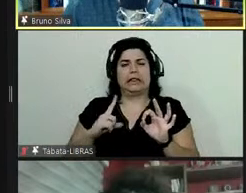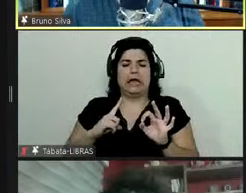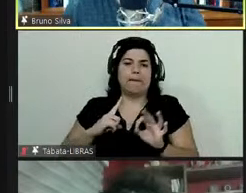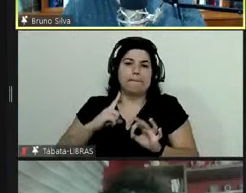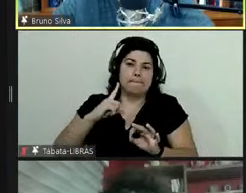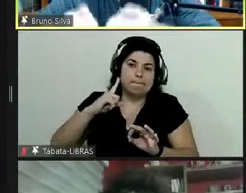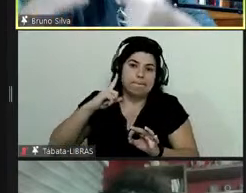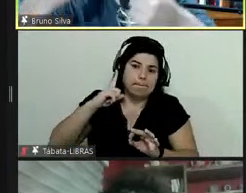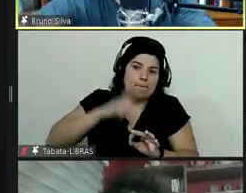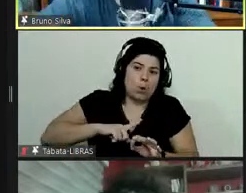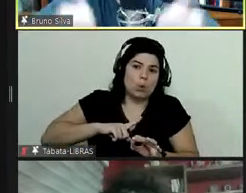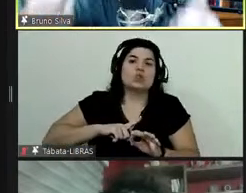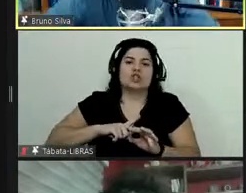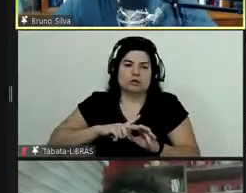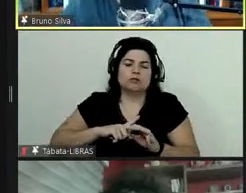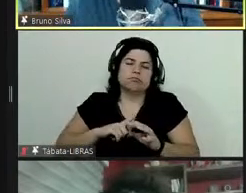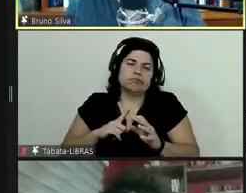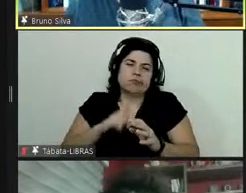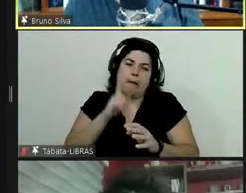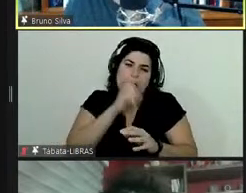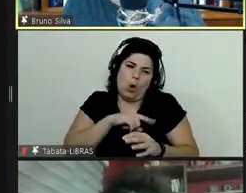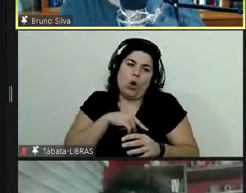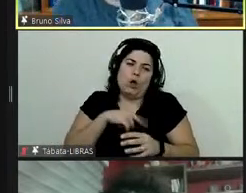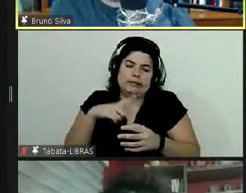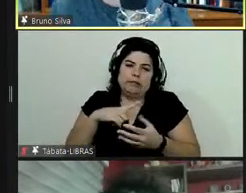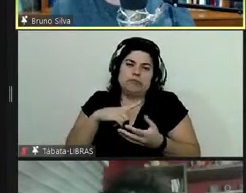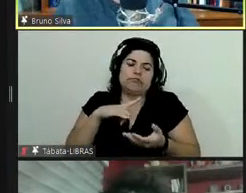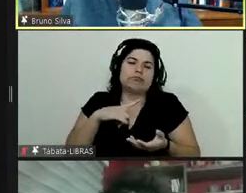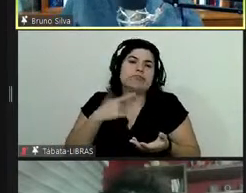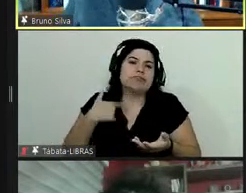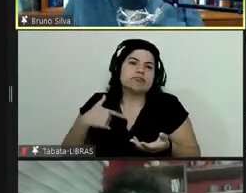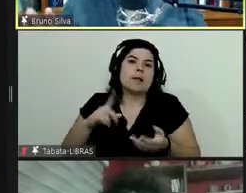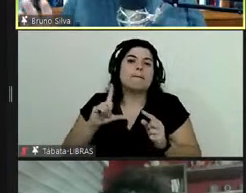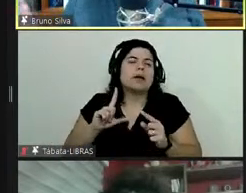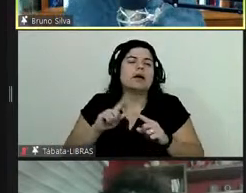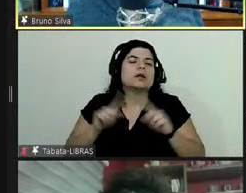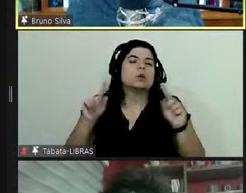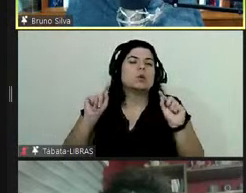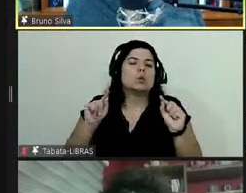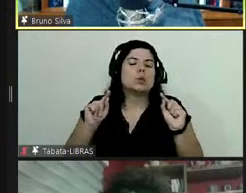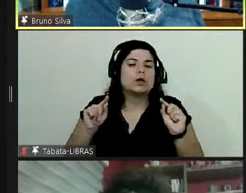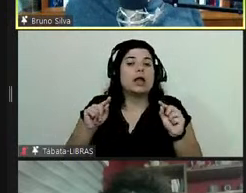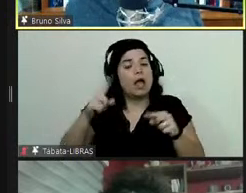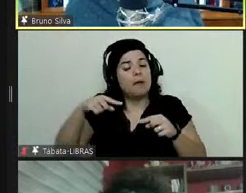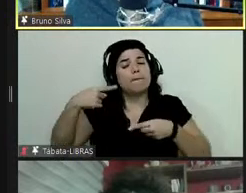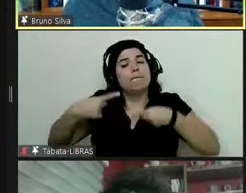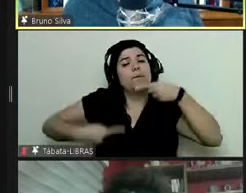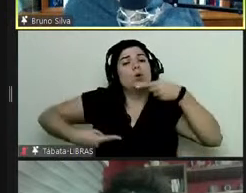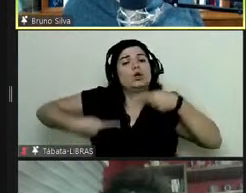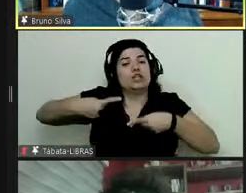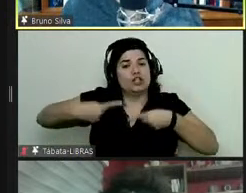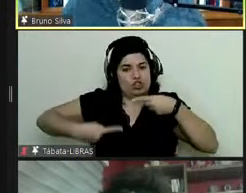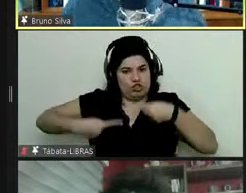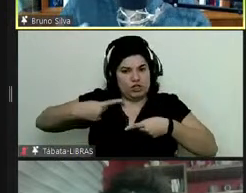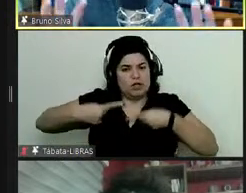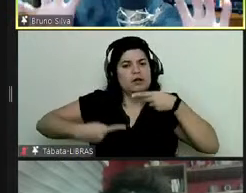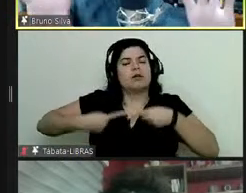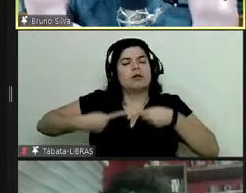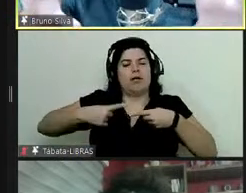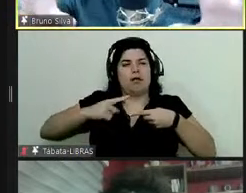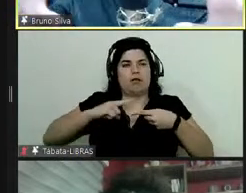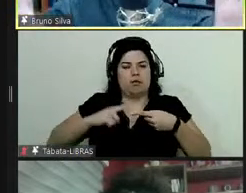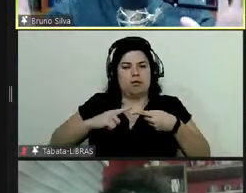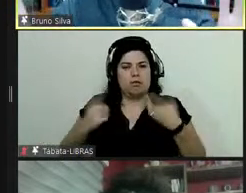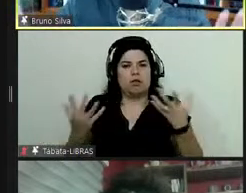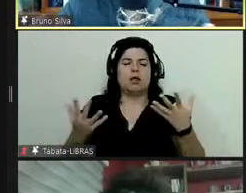imaginar assim agora vocês vão aplicativo no sentido positivo da coisa é uma política mais silenciosa Vamos colocar né é aquela política